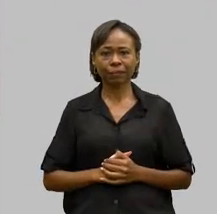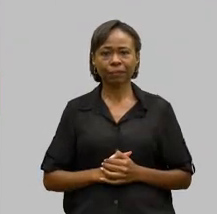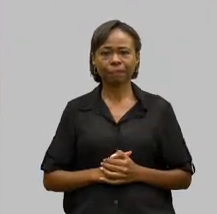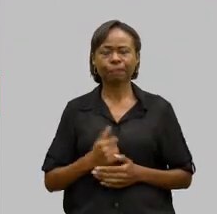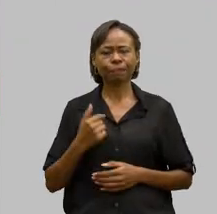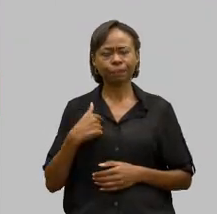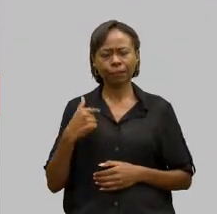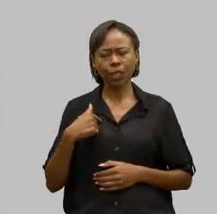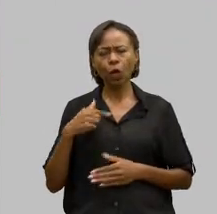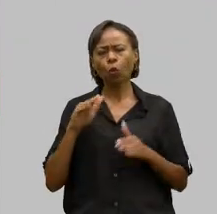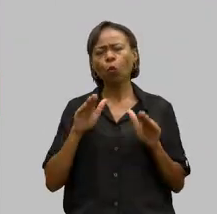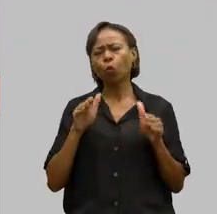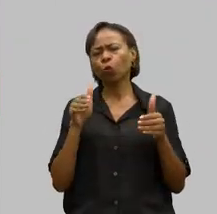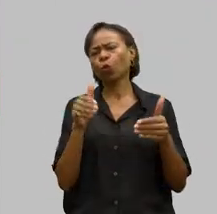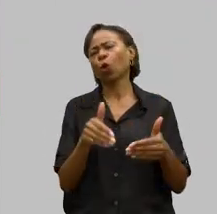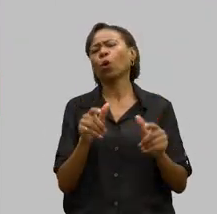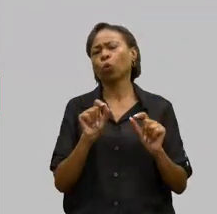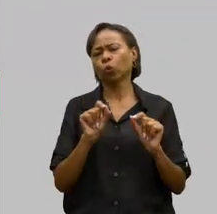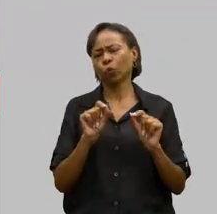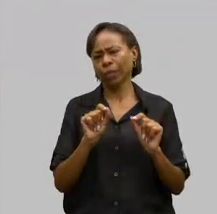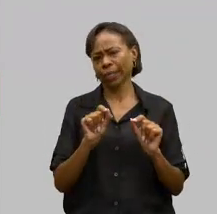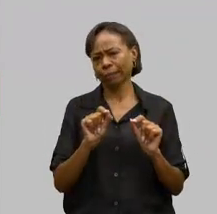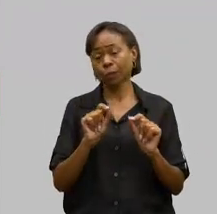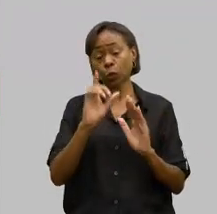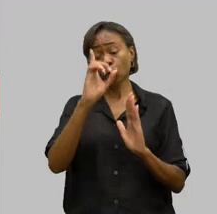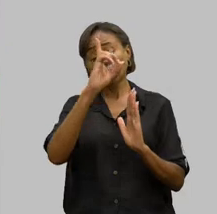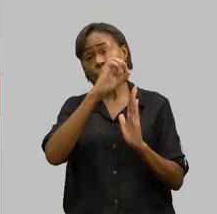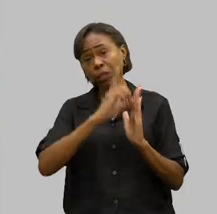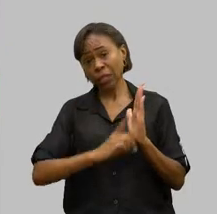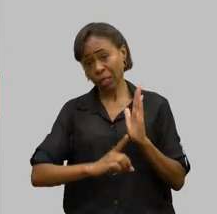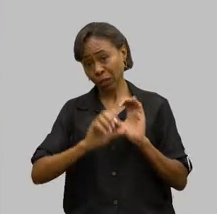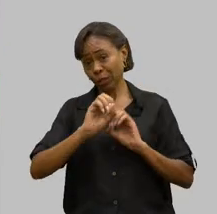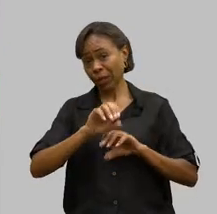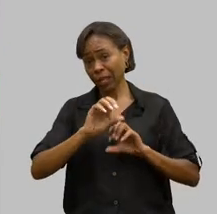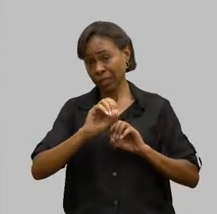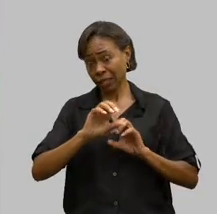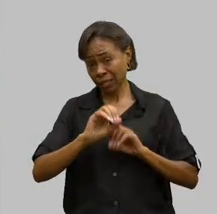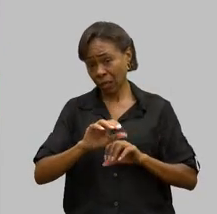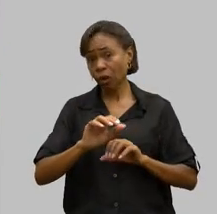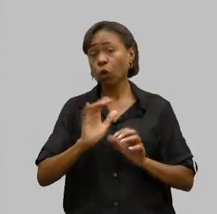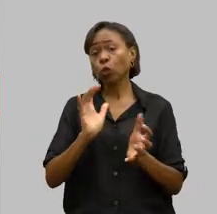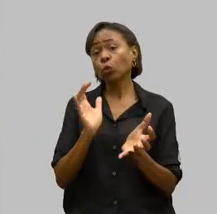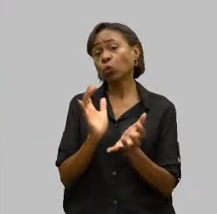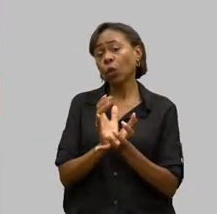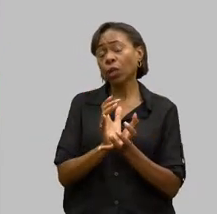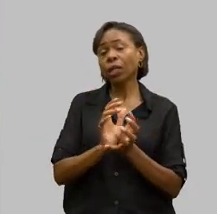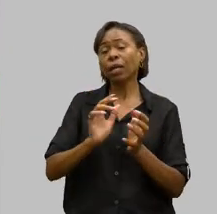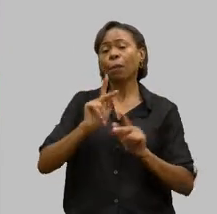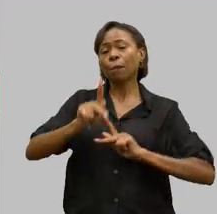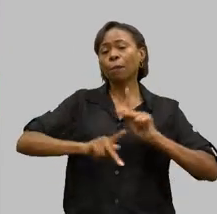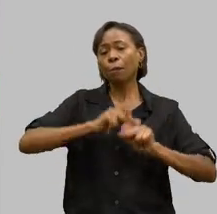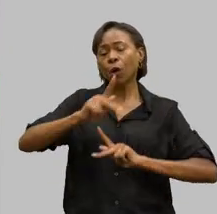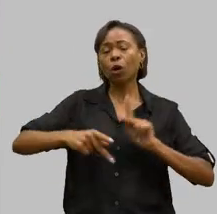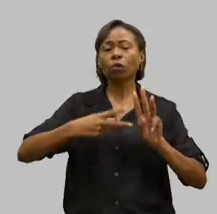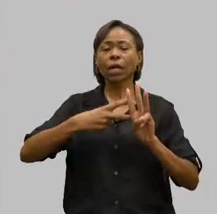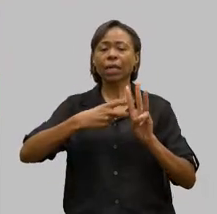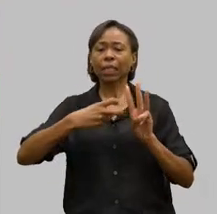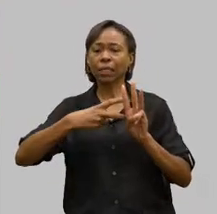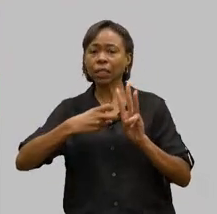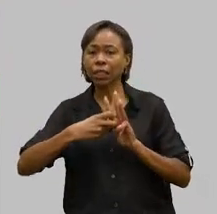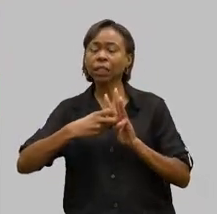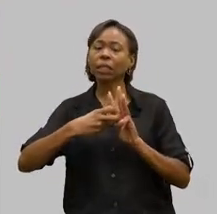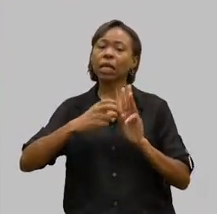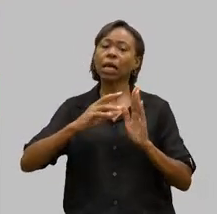na pauta do direito à educação das populações indígenas quilombolas do nosso